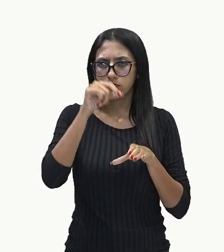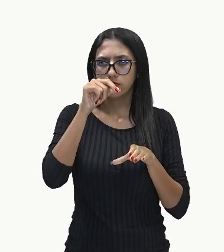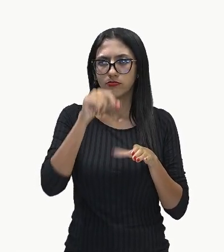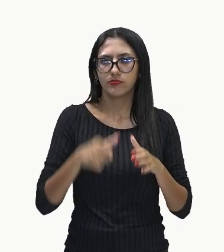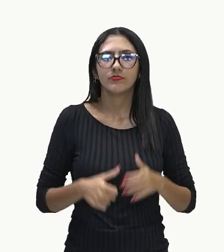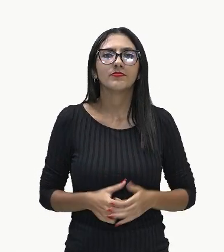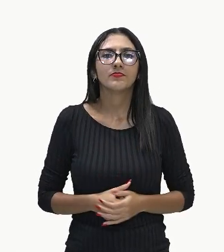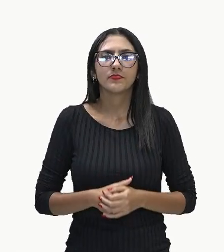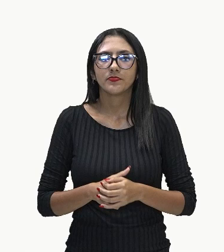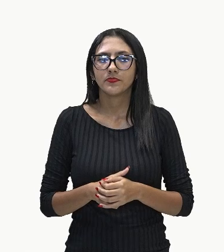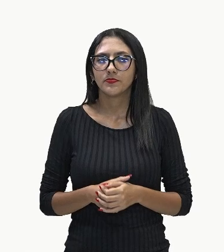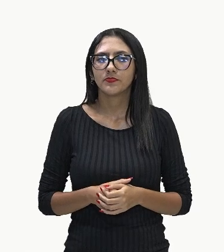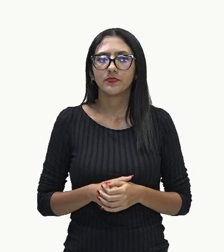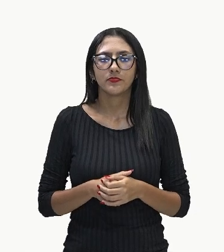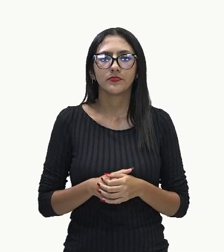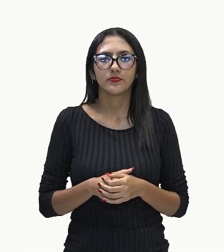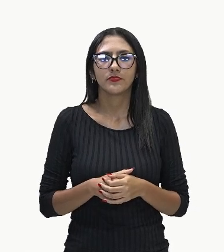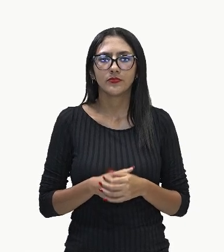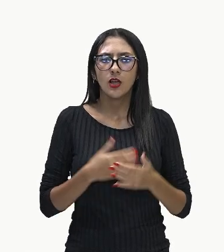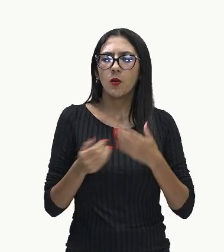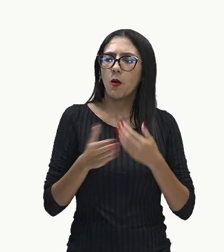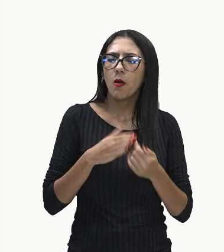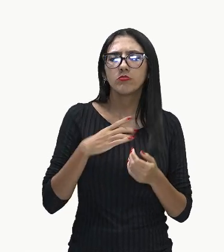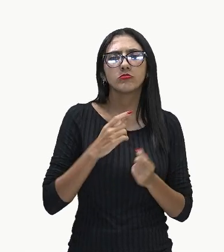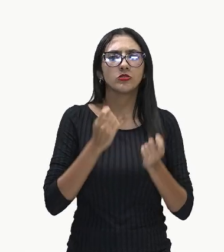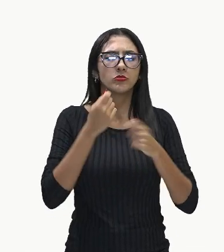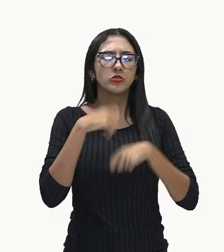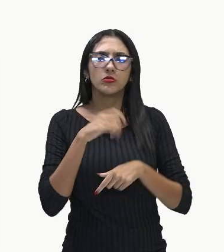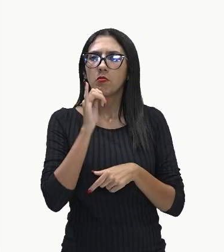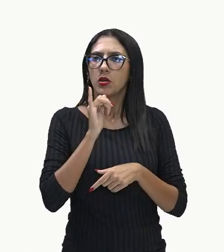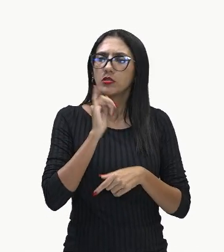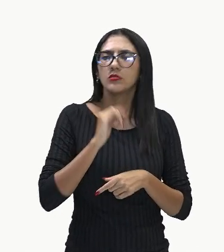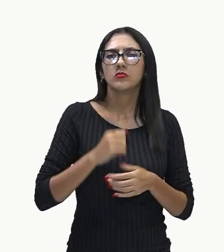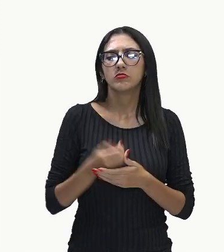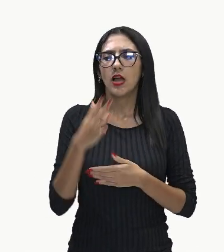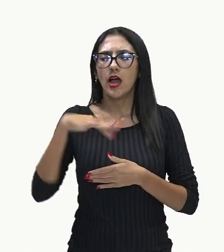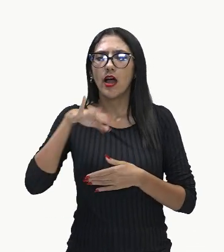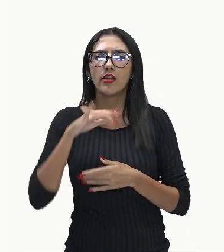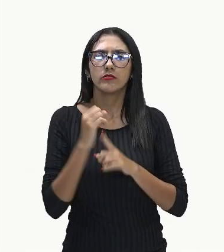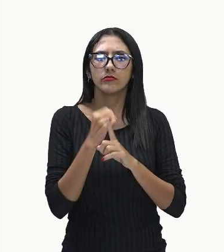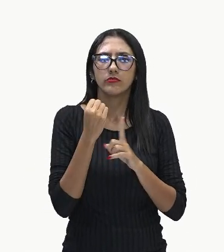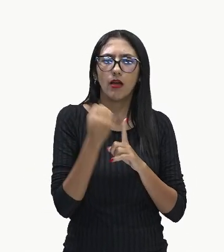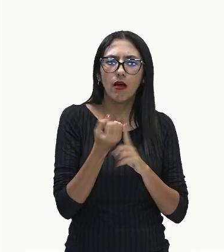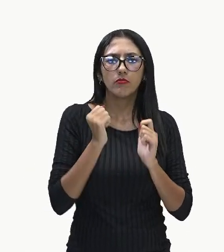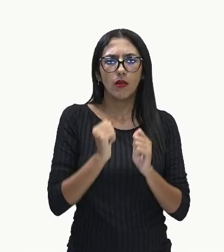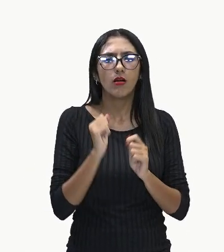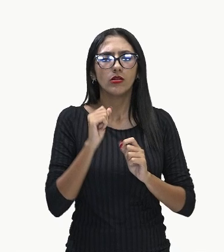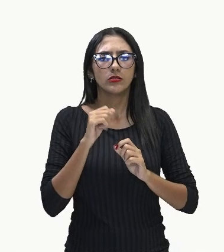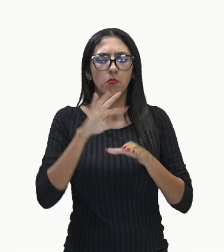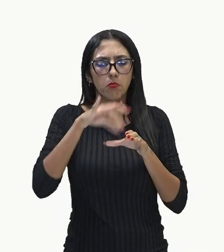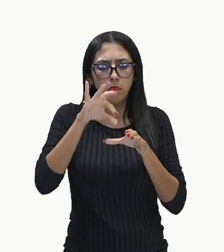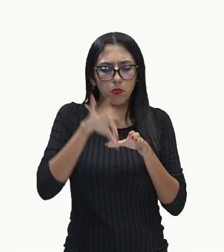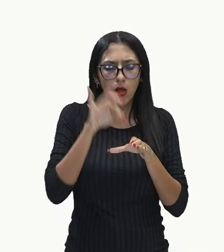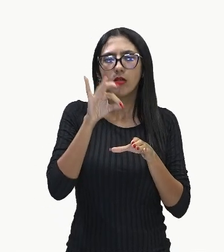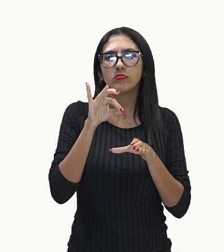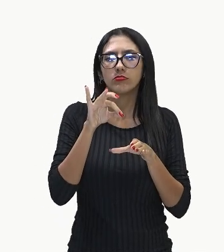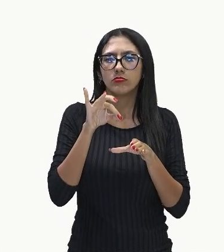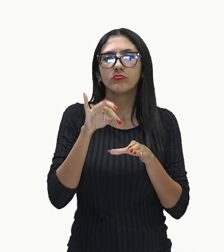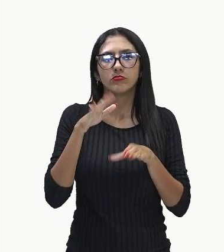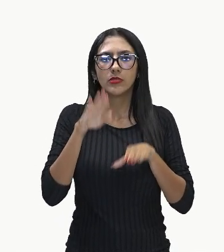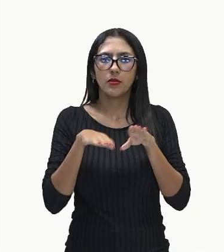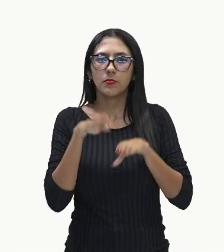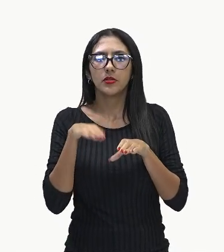Os elementos de uma população podem ser enumerados e em seguida sorteados entre uma